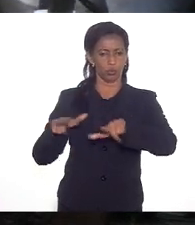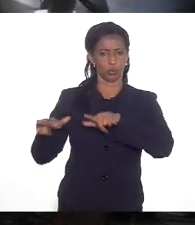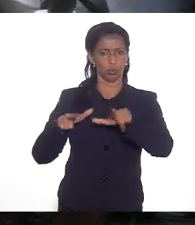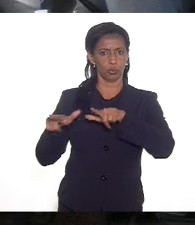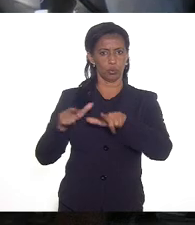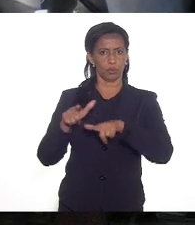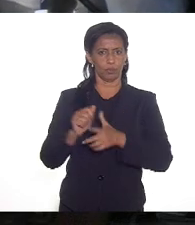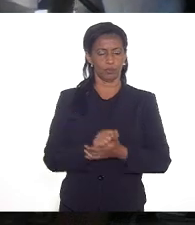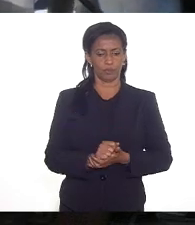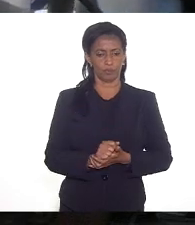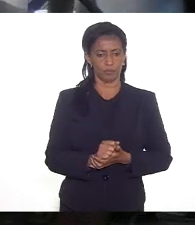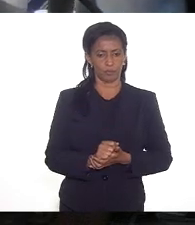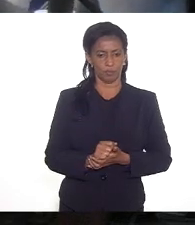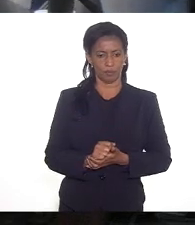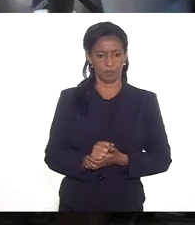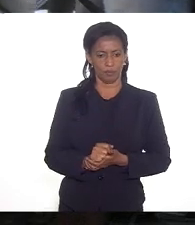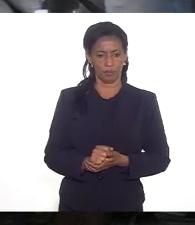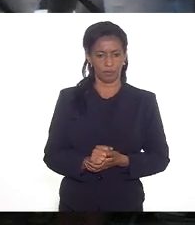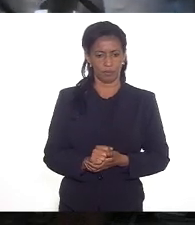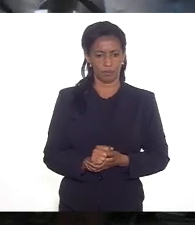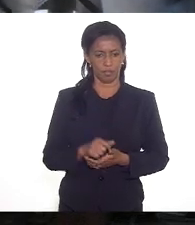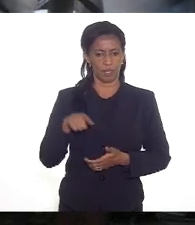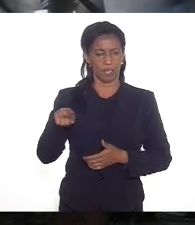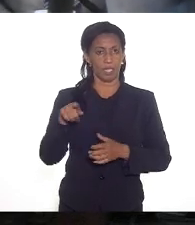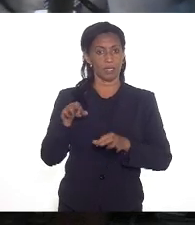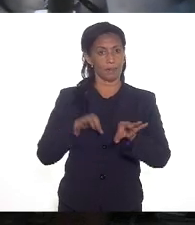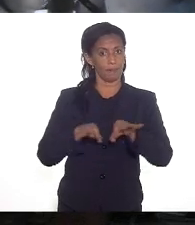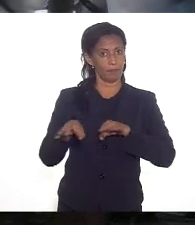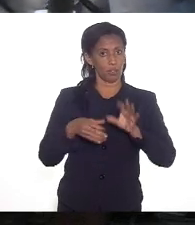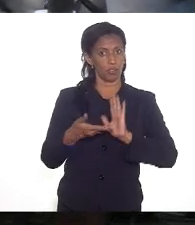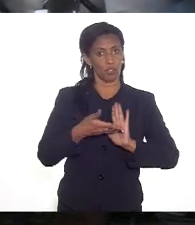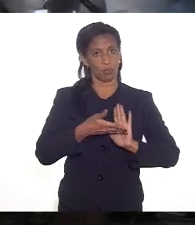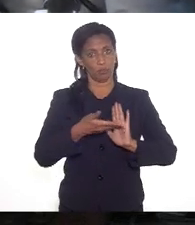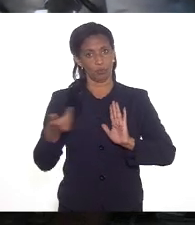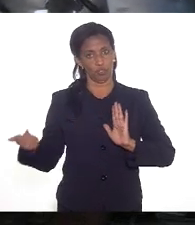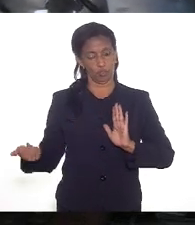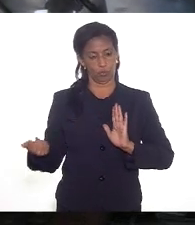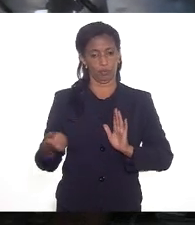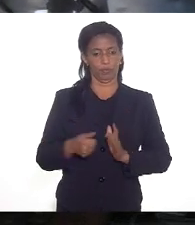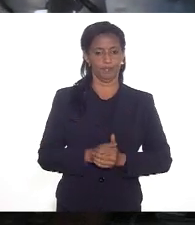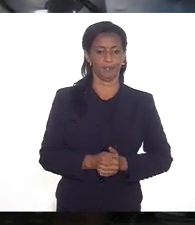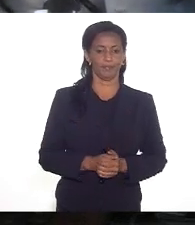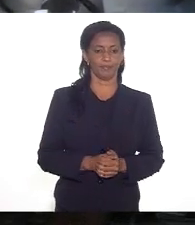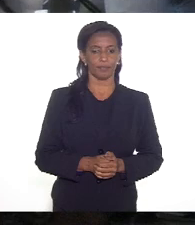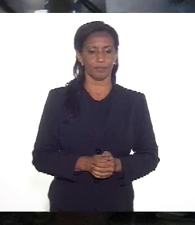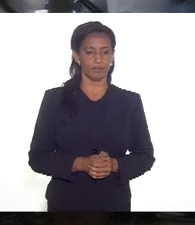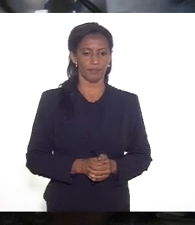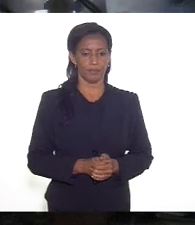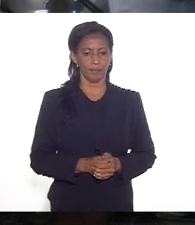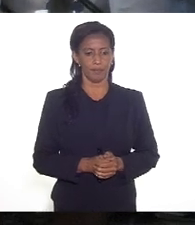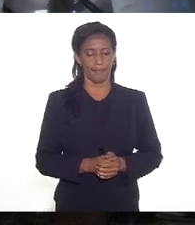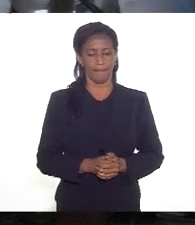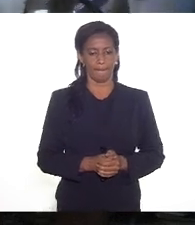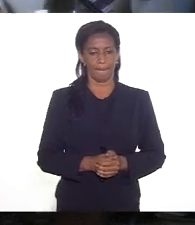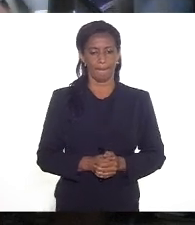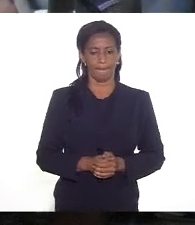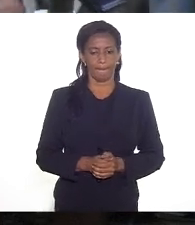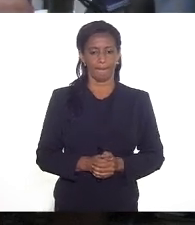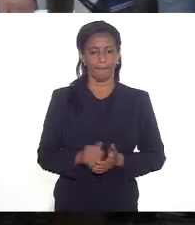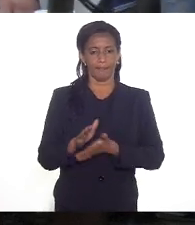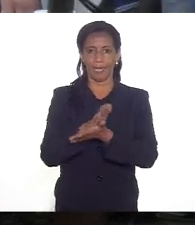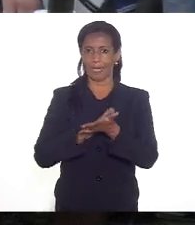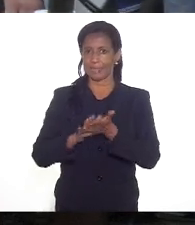comerciais especifica e dá outras providências esse projeto foi pedido para retirar de pauta da autora presença de féria